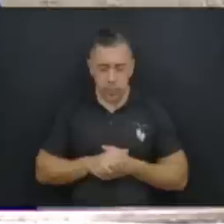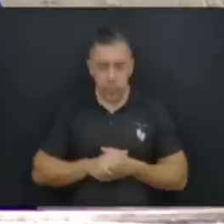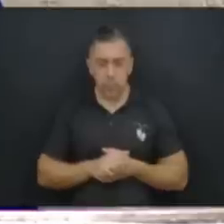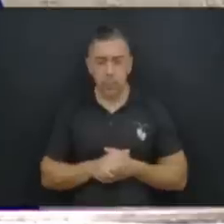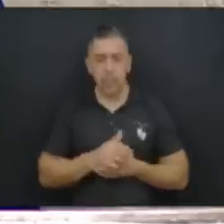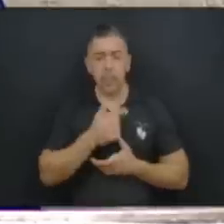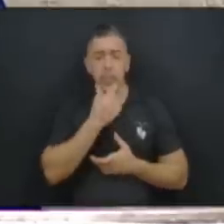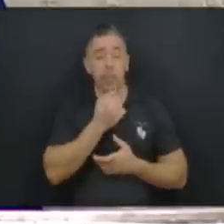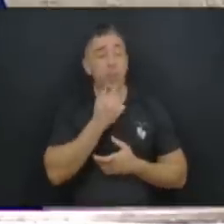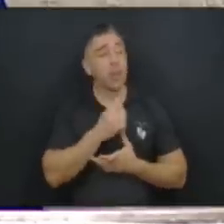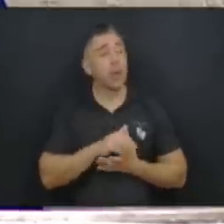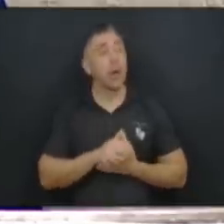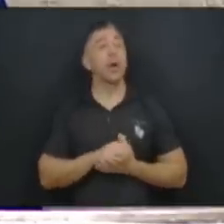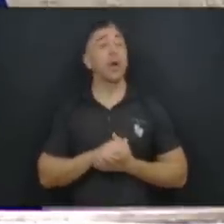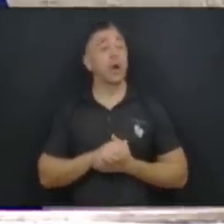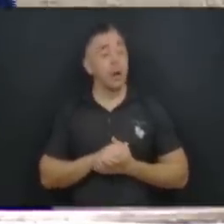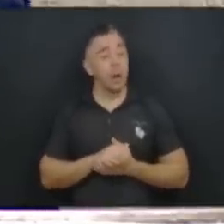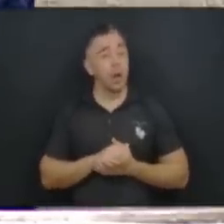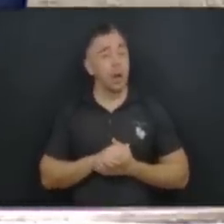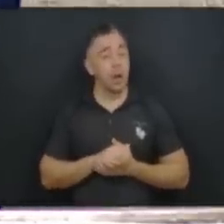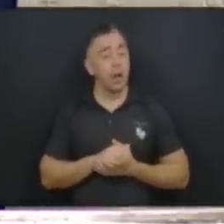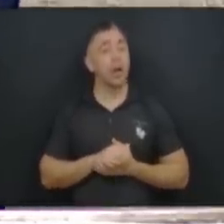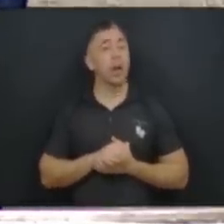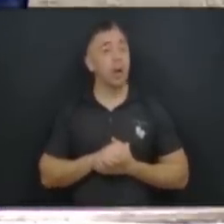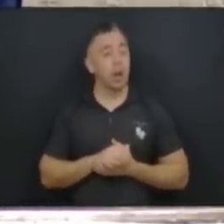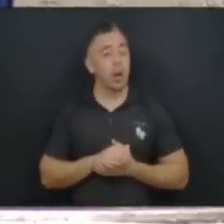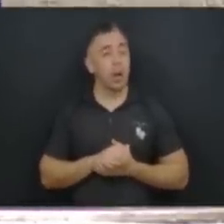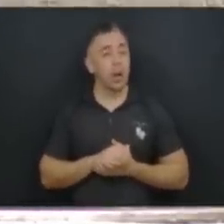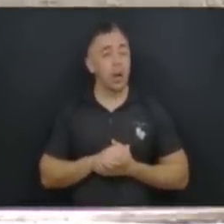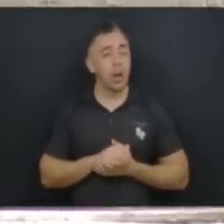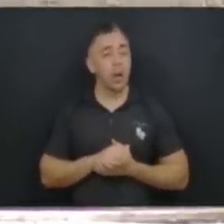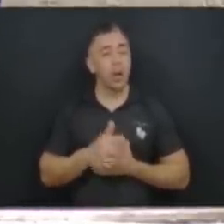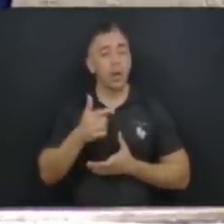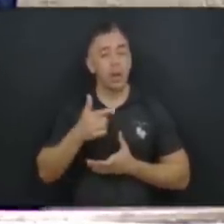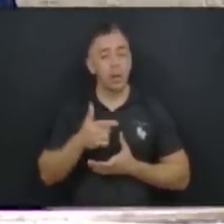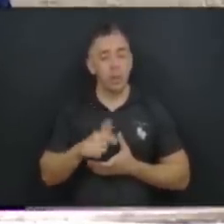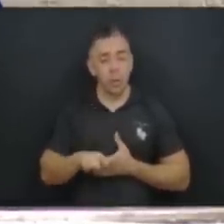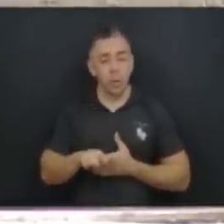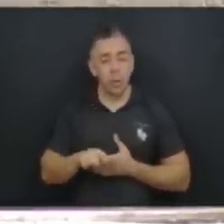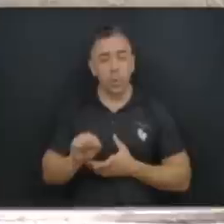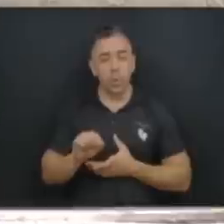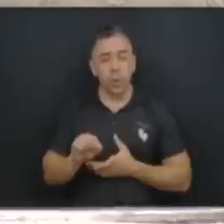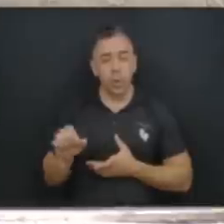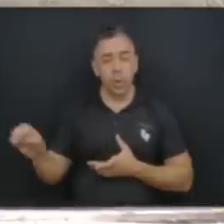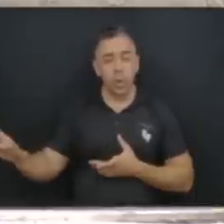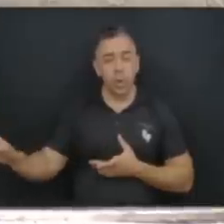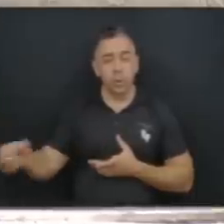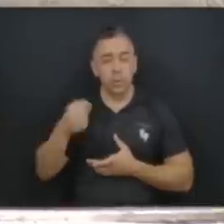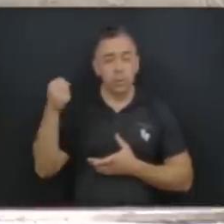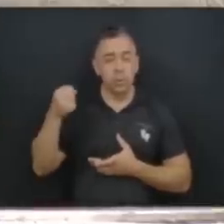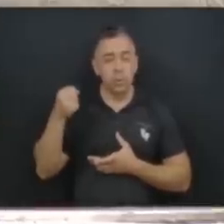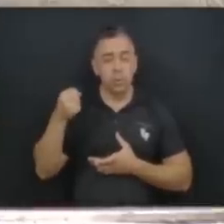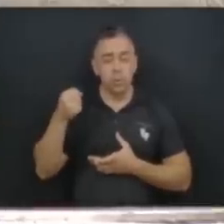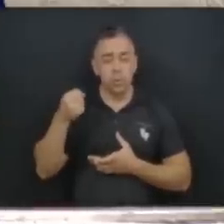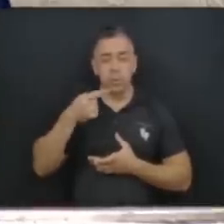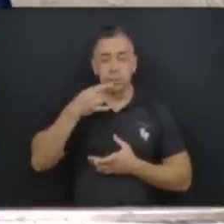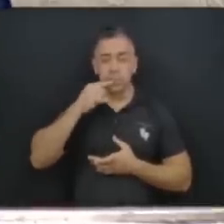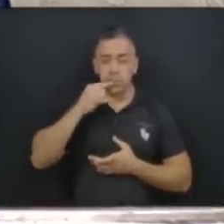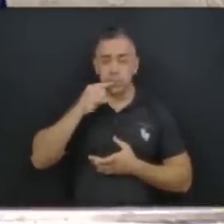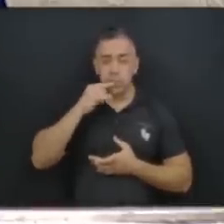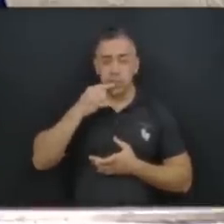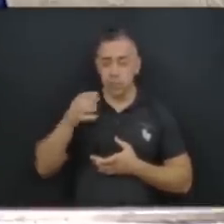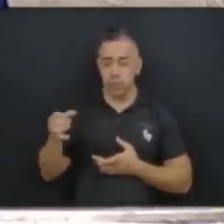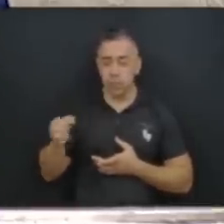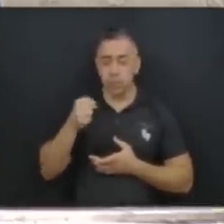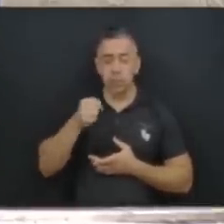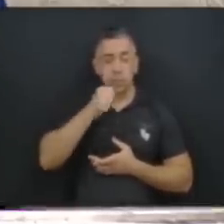alguns segundos deferência já passou a mão e a garrafinha de cachaça que tá vale para tua mãe